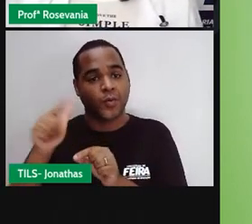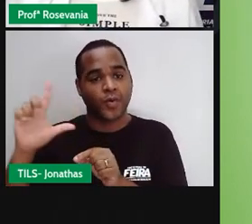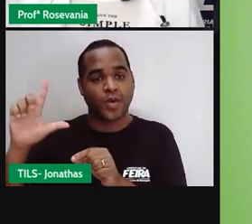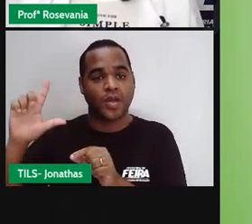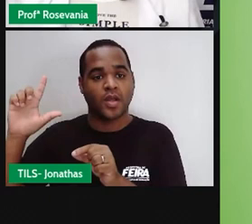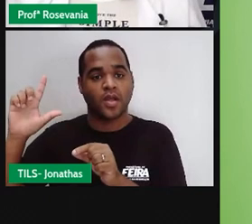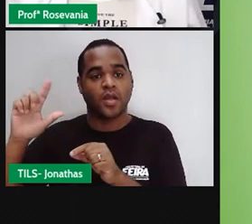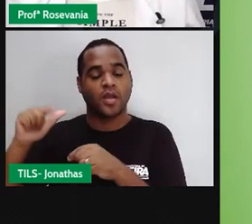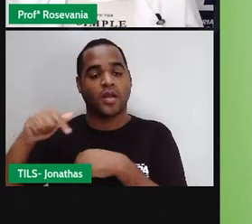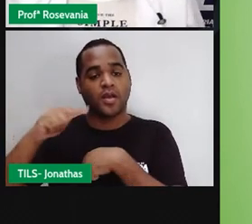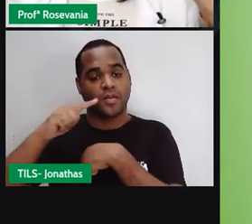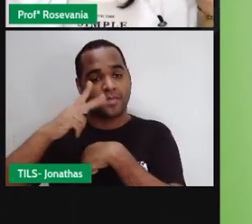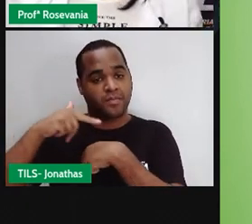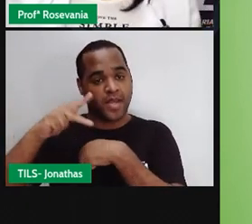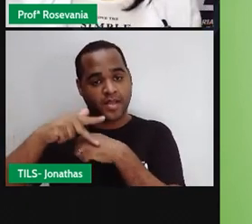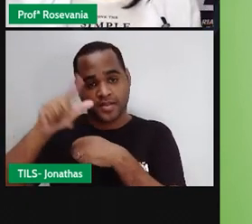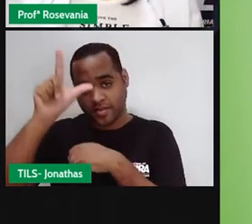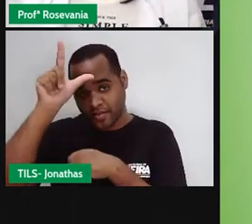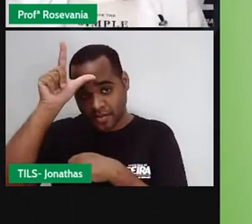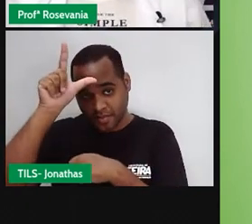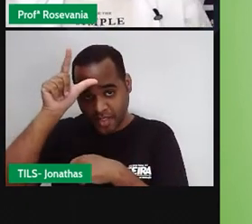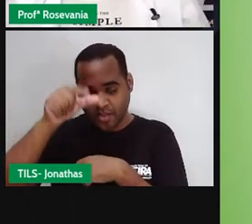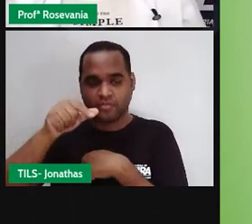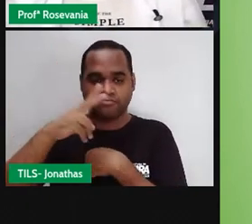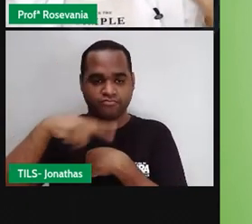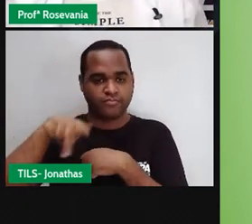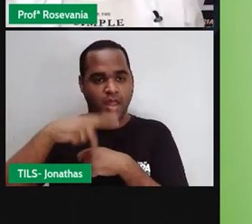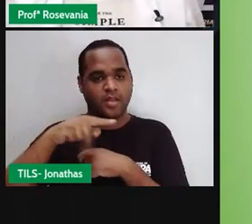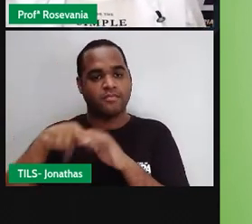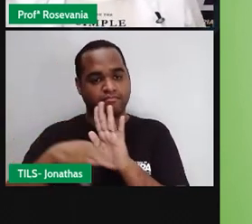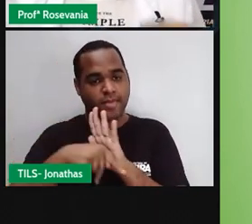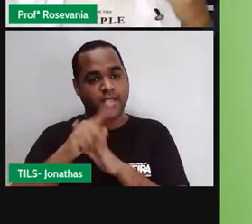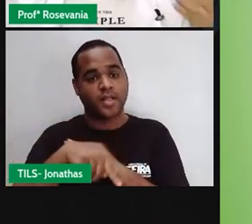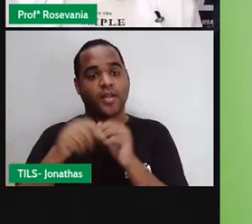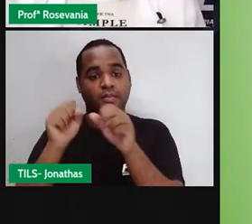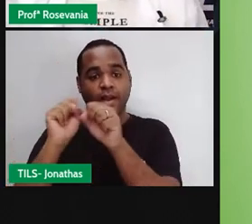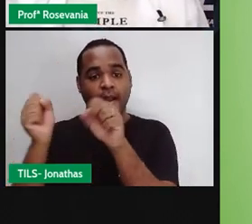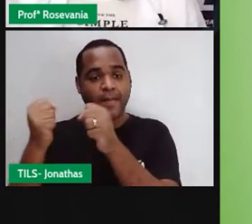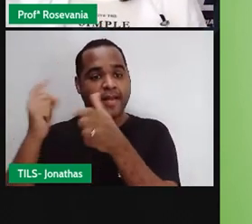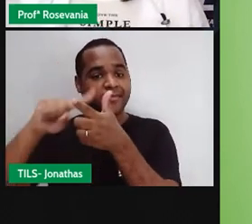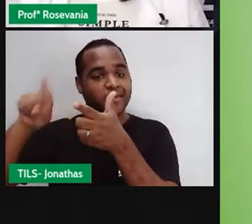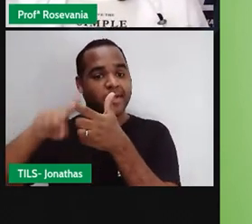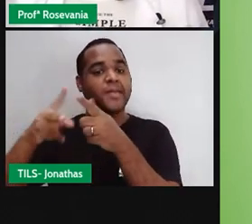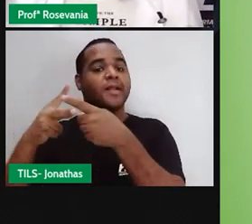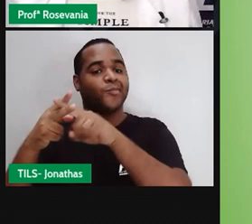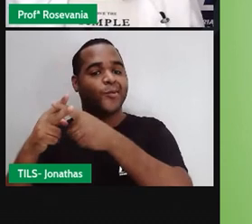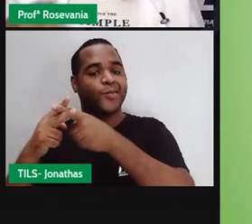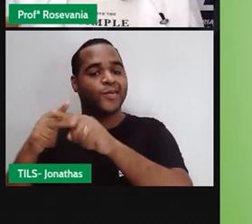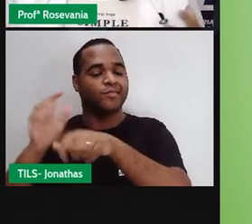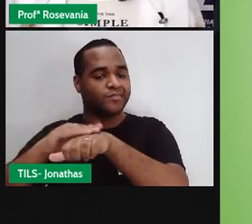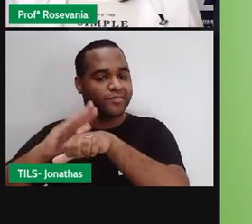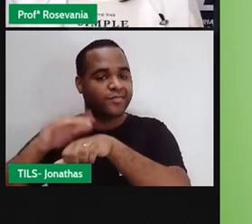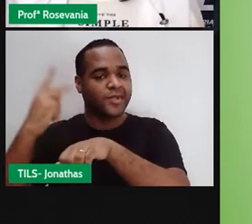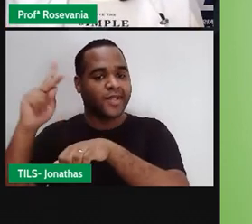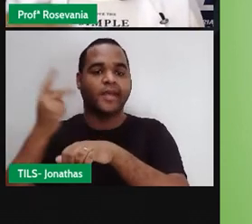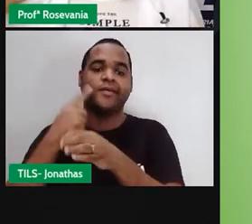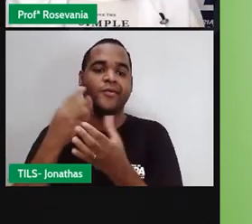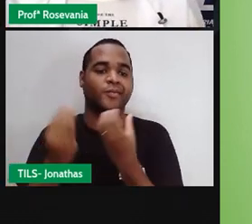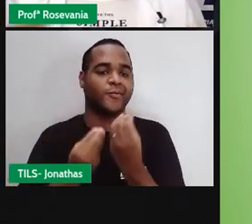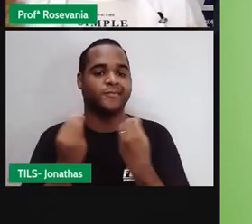engano, acho que é da Alemanha, não sei direito, um técnico estrangeiro, bora botar assim, não importa de onde é que é, para vir consertar ele, para a gente